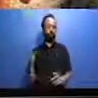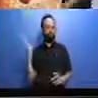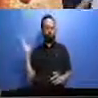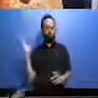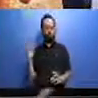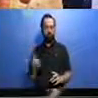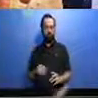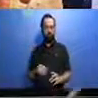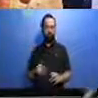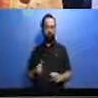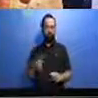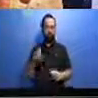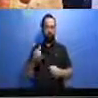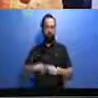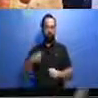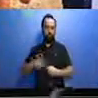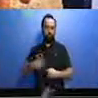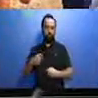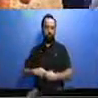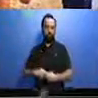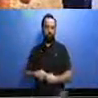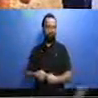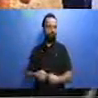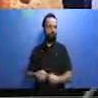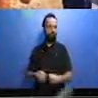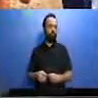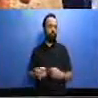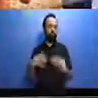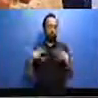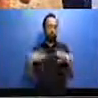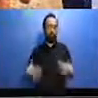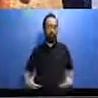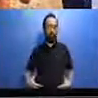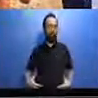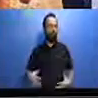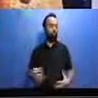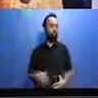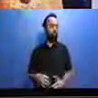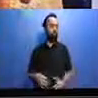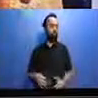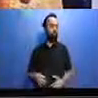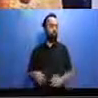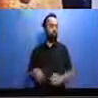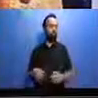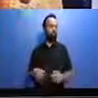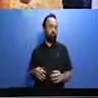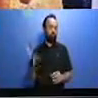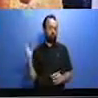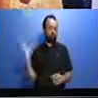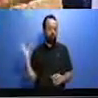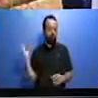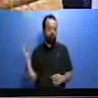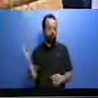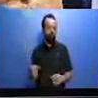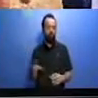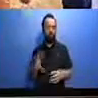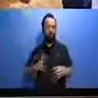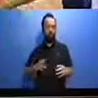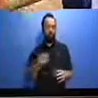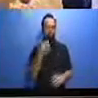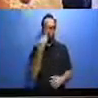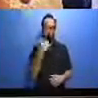eu disse, da resistência, da rigidez para o organismo. Amebócito, ela termina a digestão